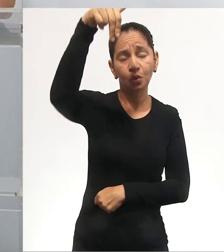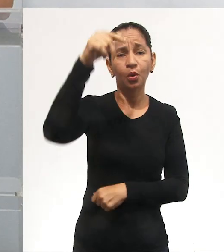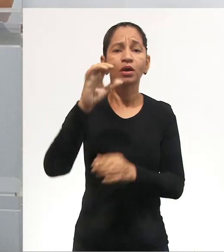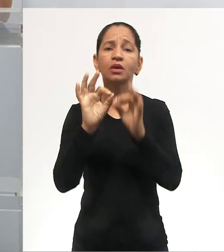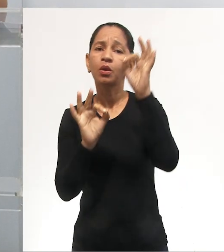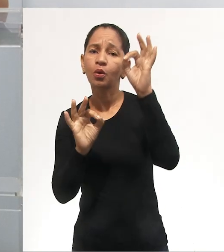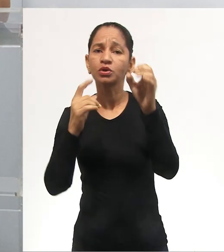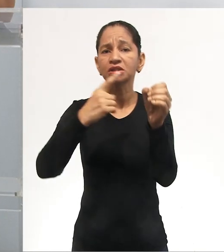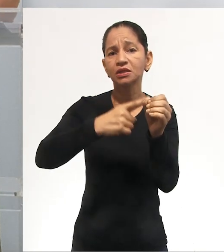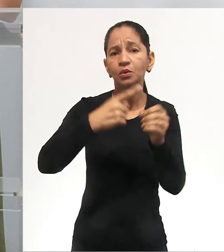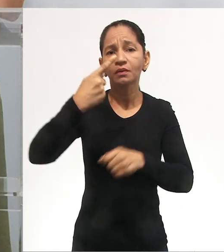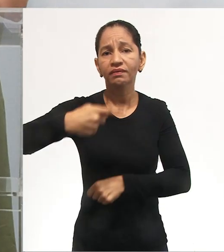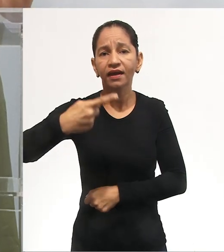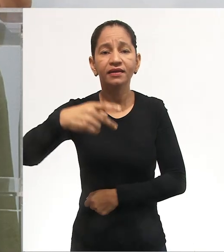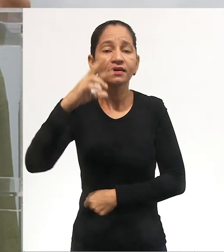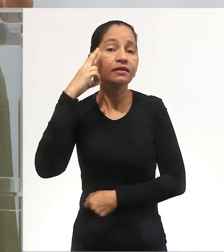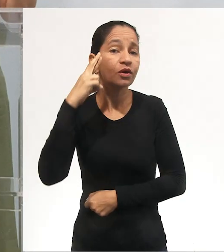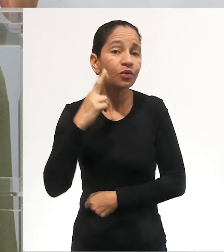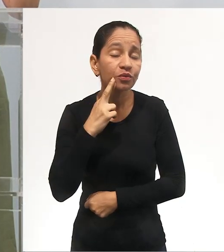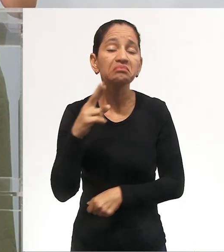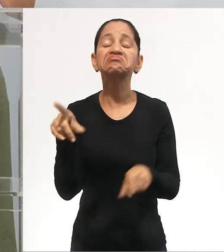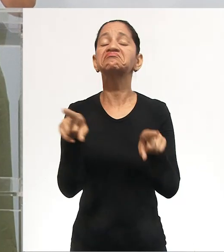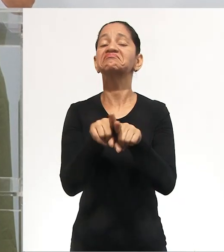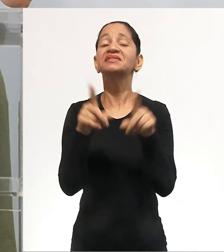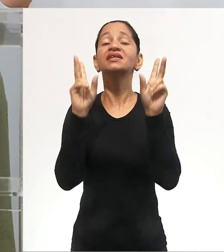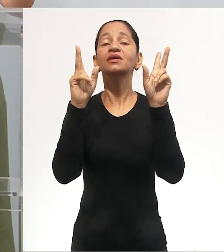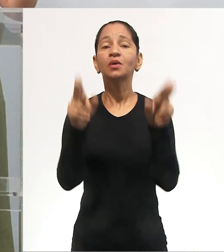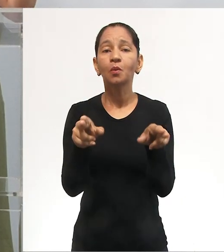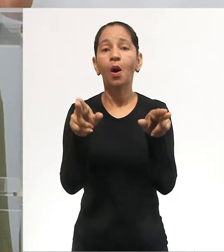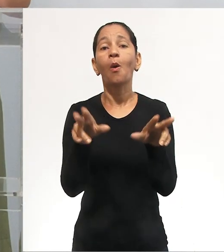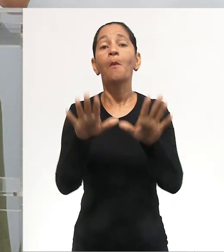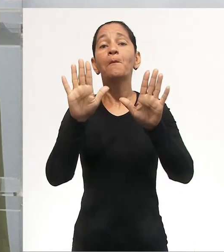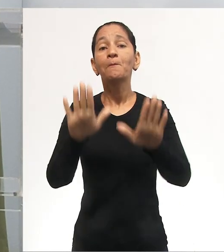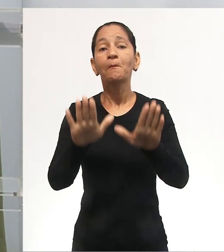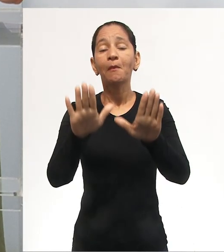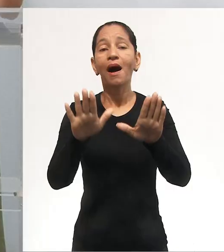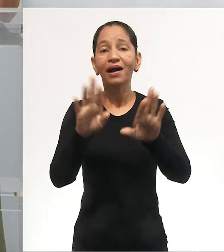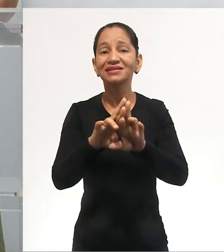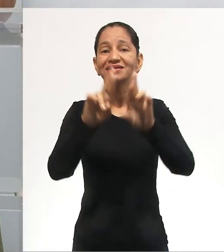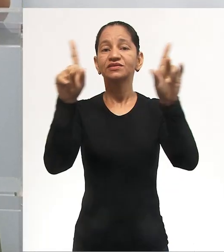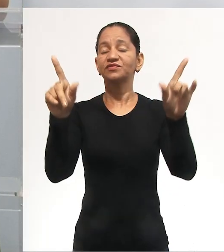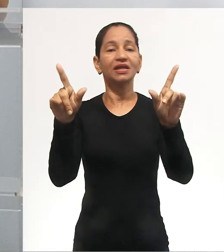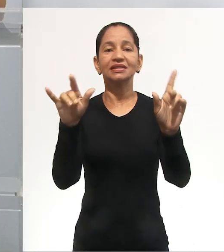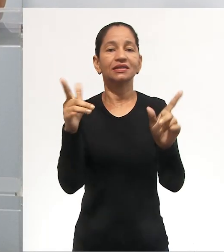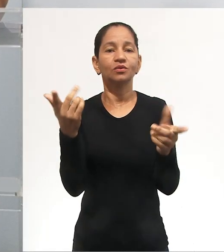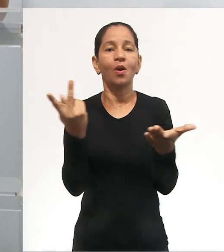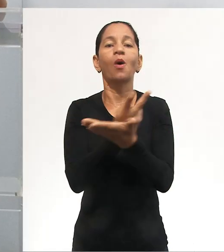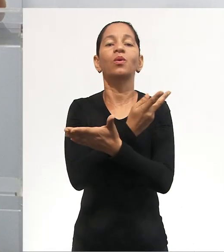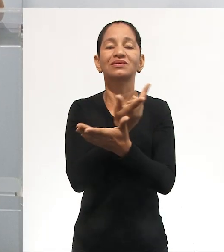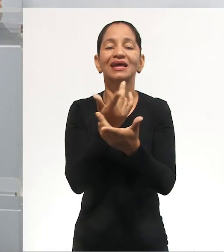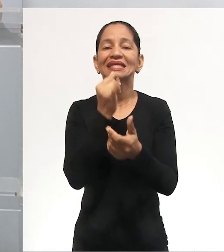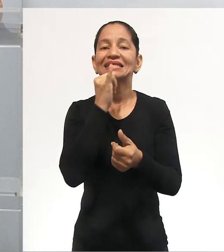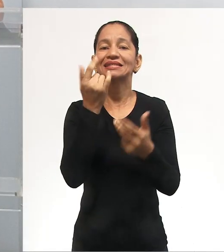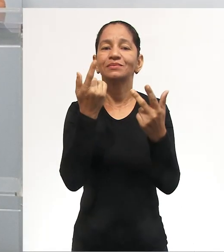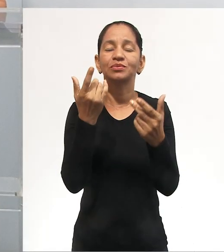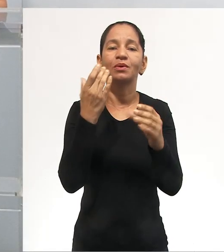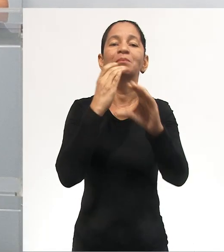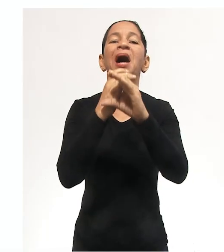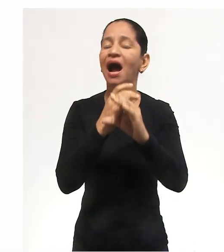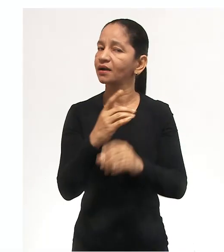conseguir me comunicar. Então, essas diferenças, elas não atrapalham, não interferem na comunicação,